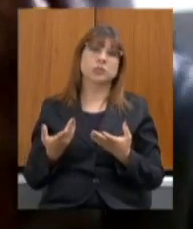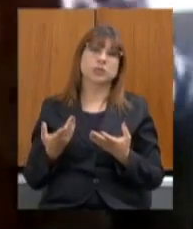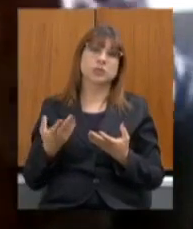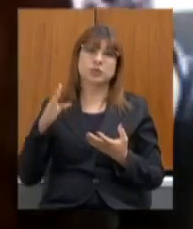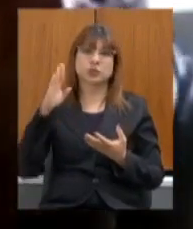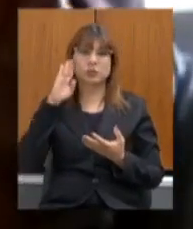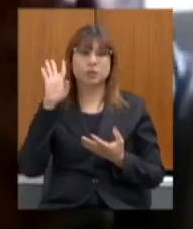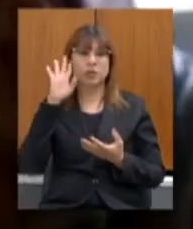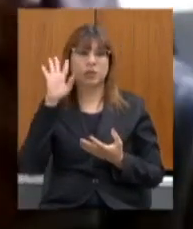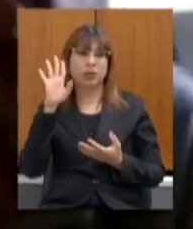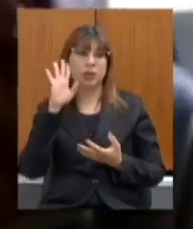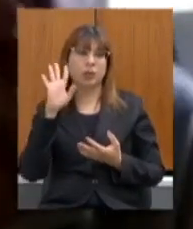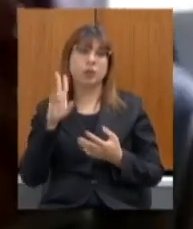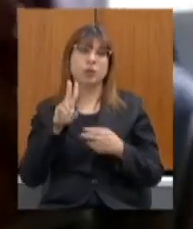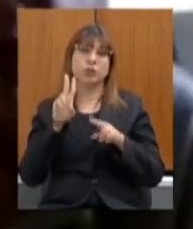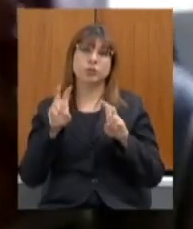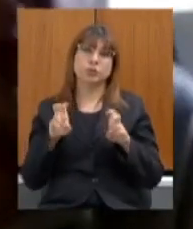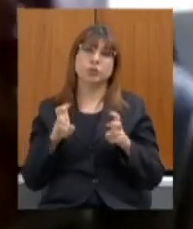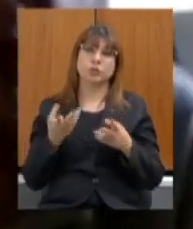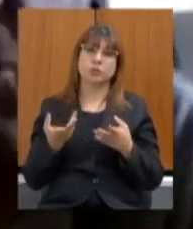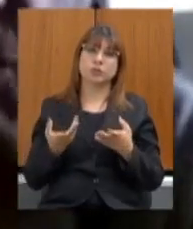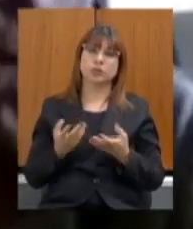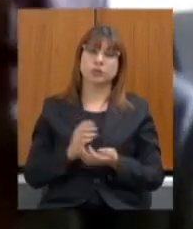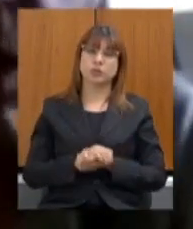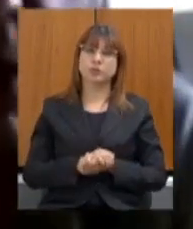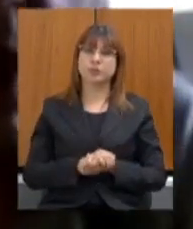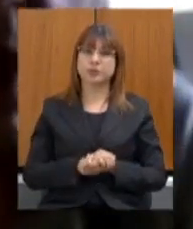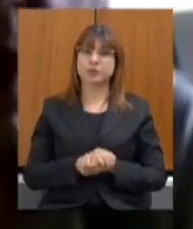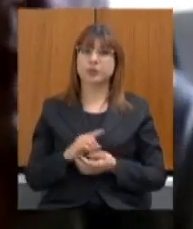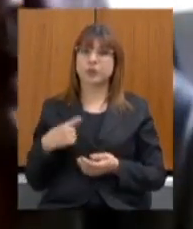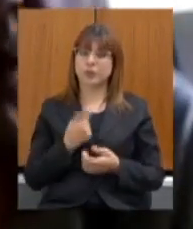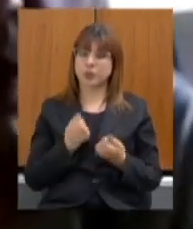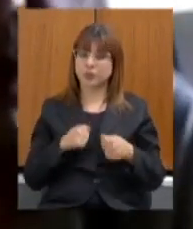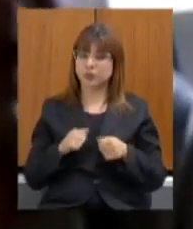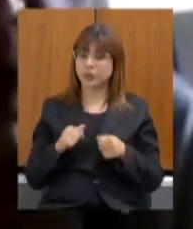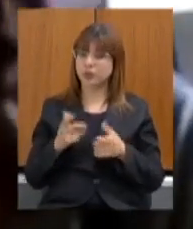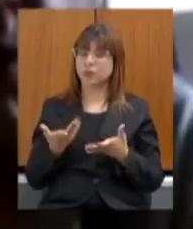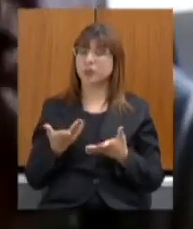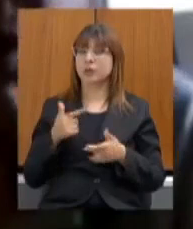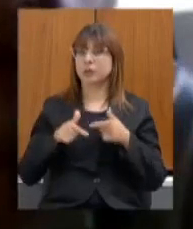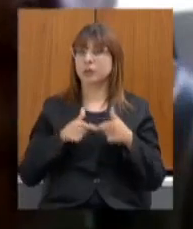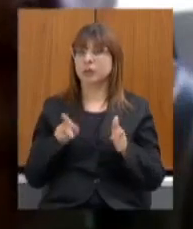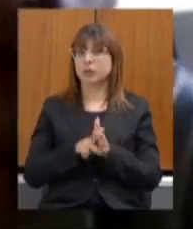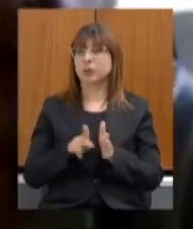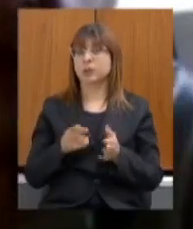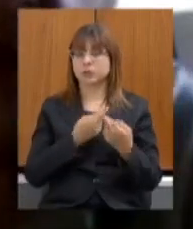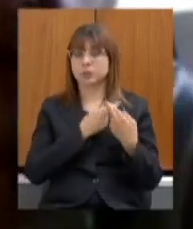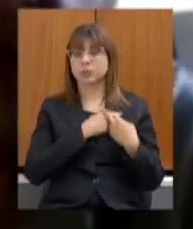alimentando ilusões em termos de soluções que não existem, temos que fazer aquilo para a nossa democracia e que é do nosso dever.